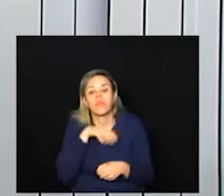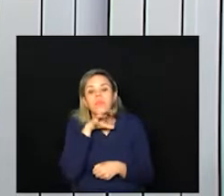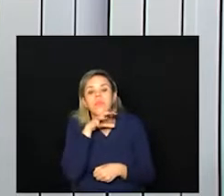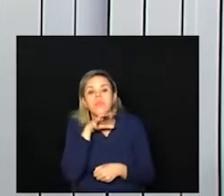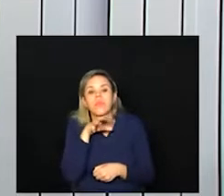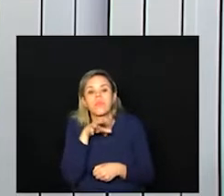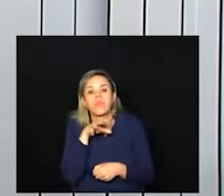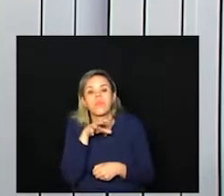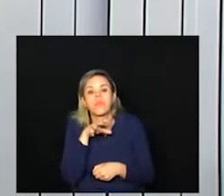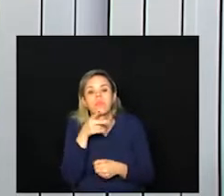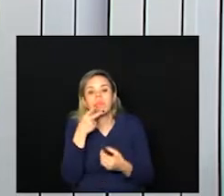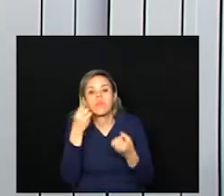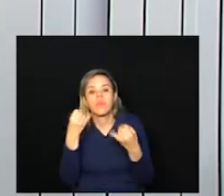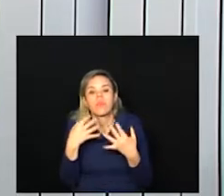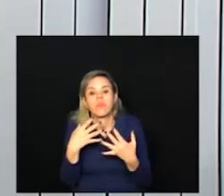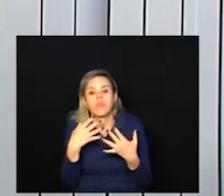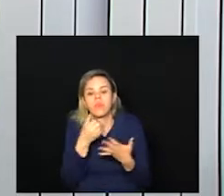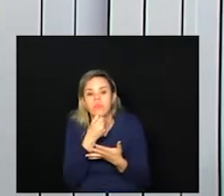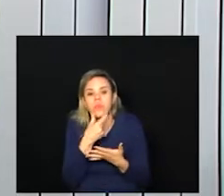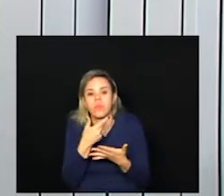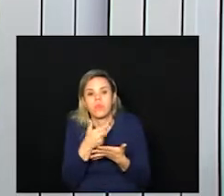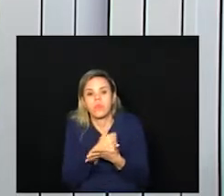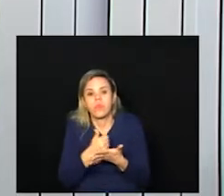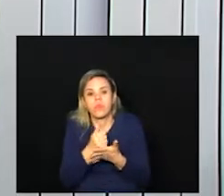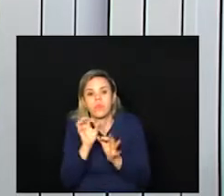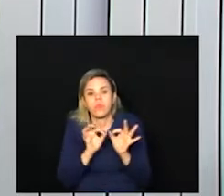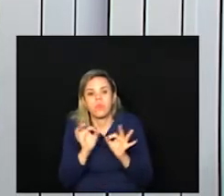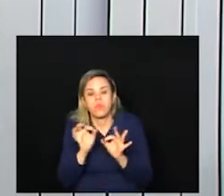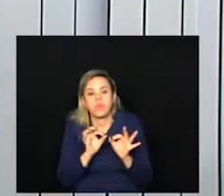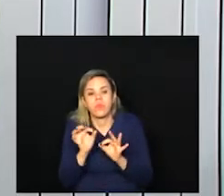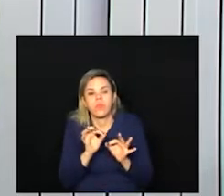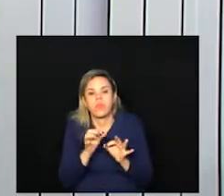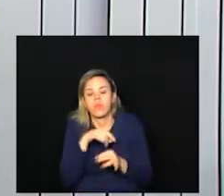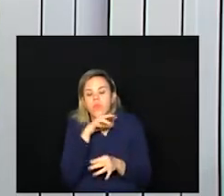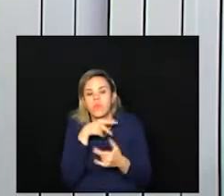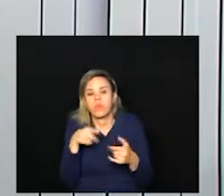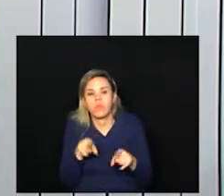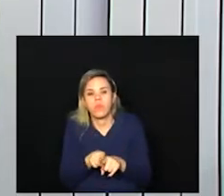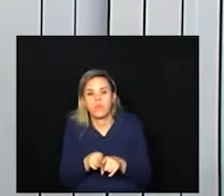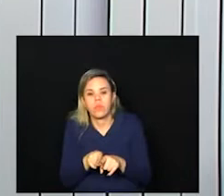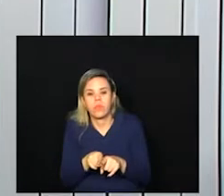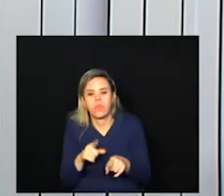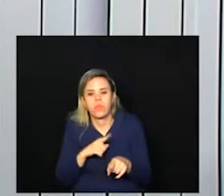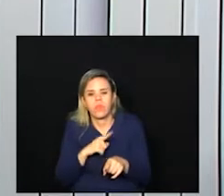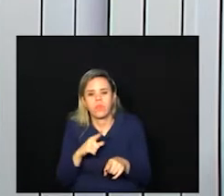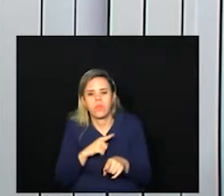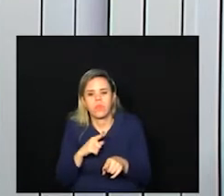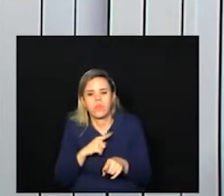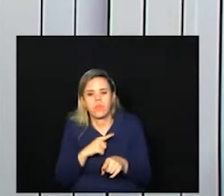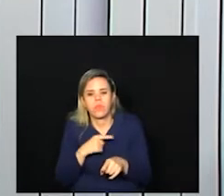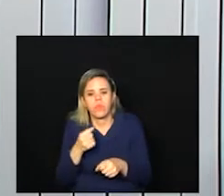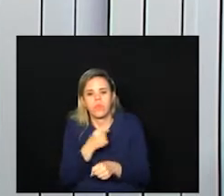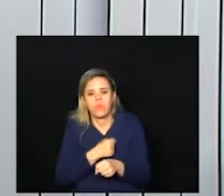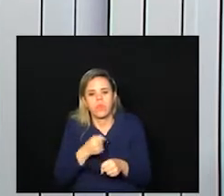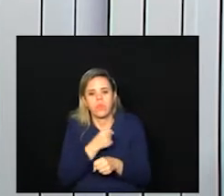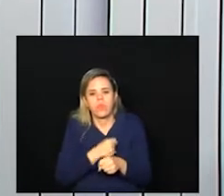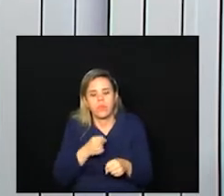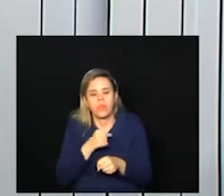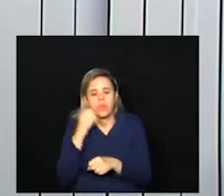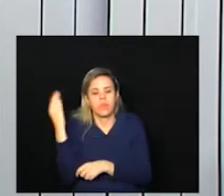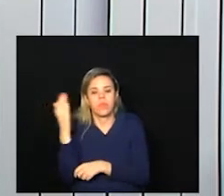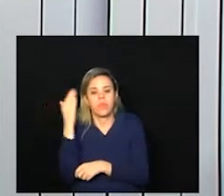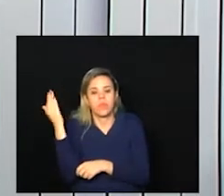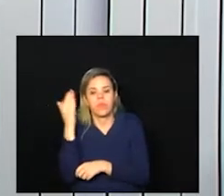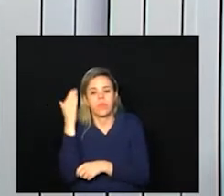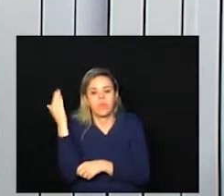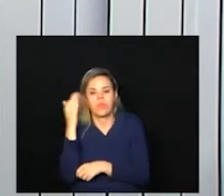Bicho, falando sobre farmácia de manipulação, só que para os animais. Tem ainda o nosso quadro de culinária, tem previsão do